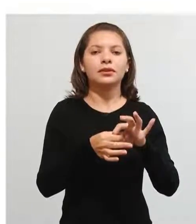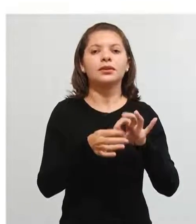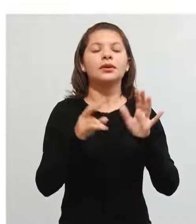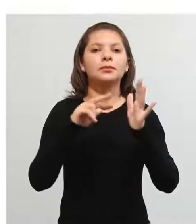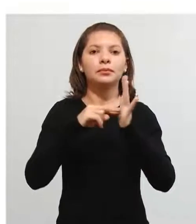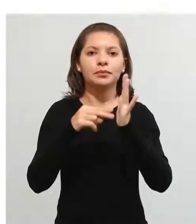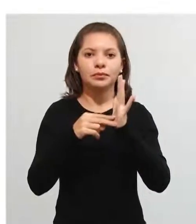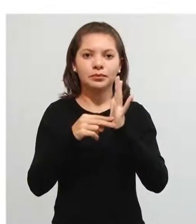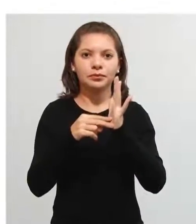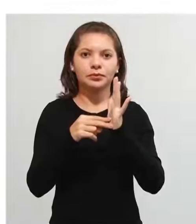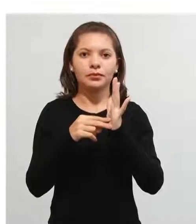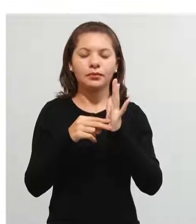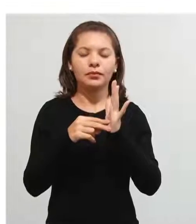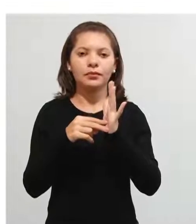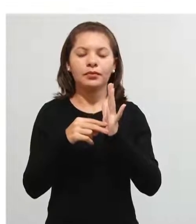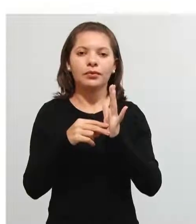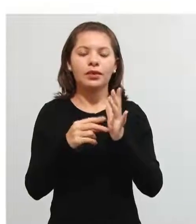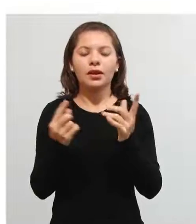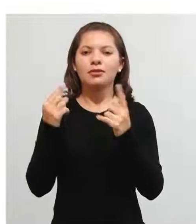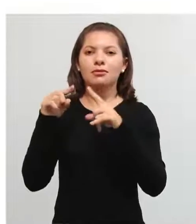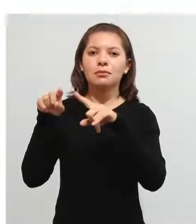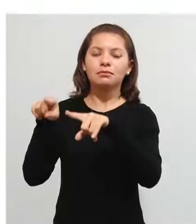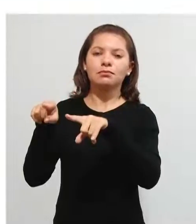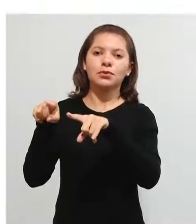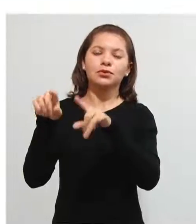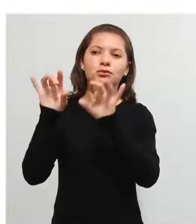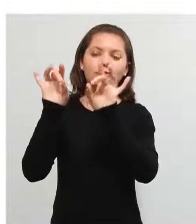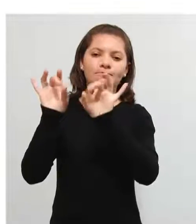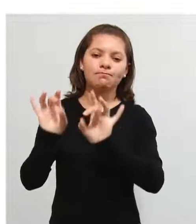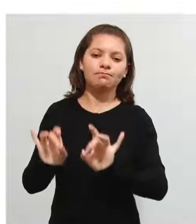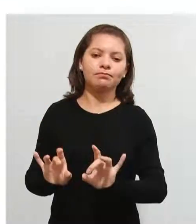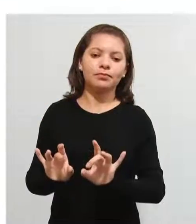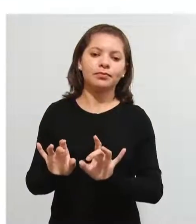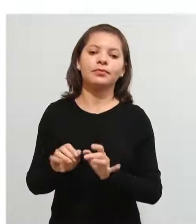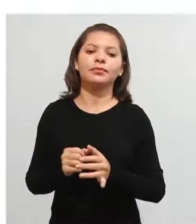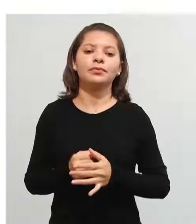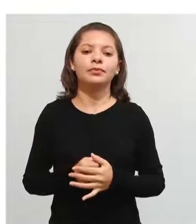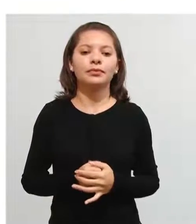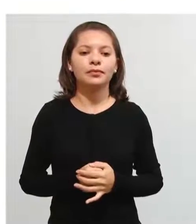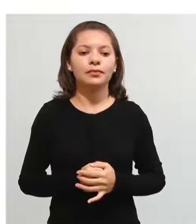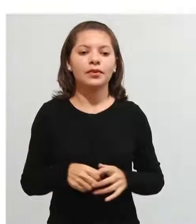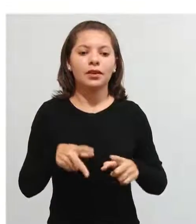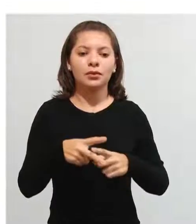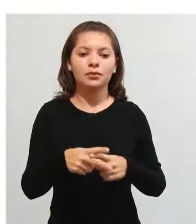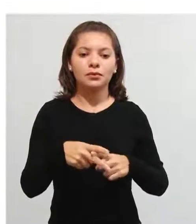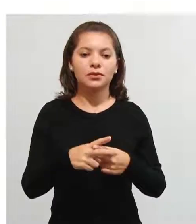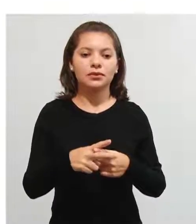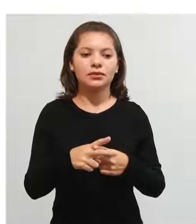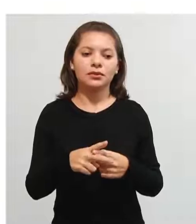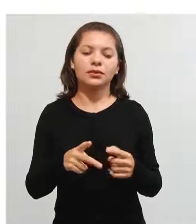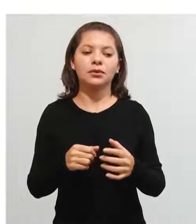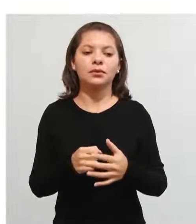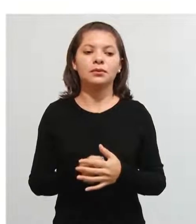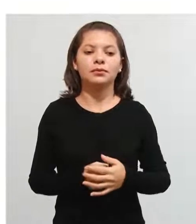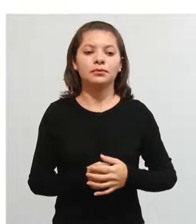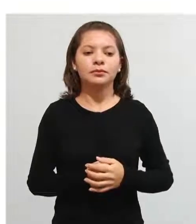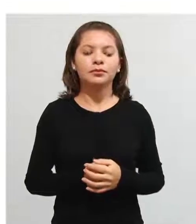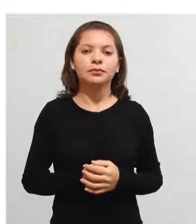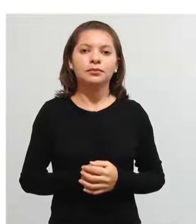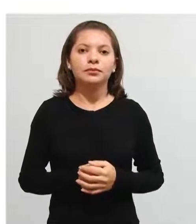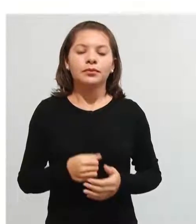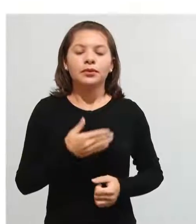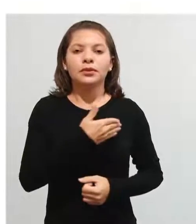seja, é o oposto de discricionário, tá? Bastando a configuração do fato gerador para que o